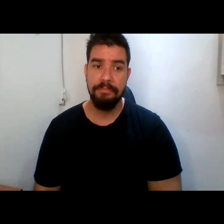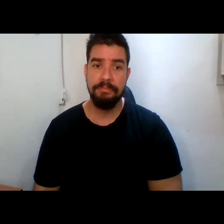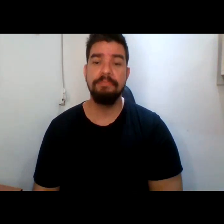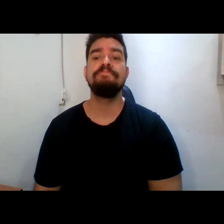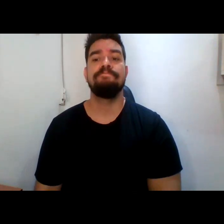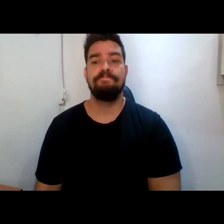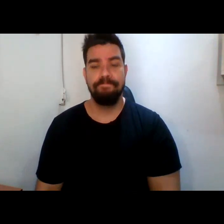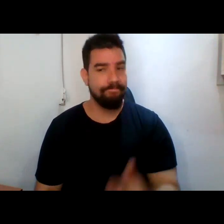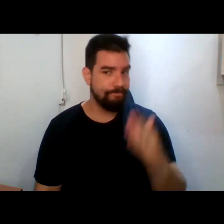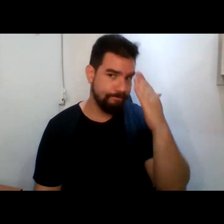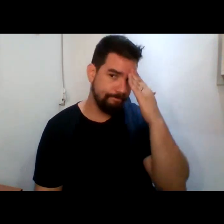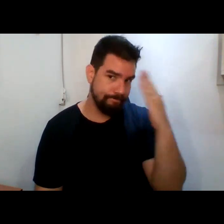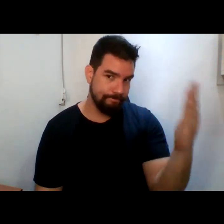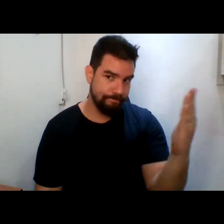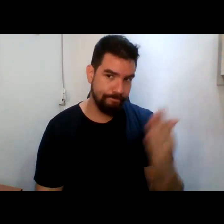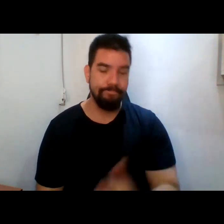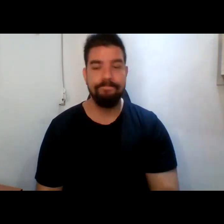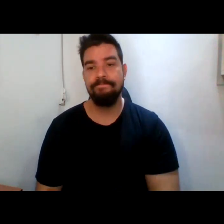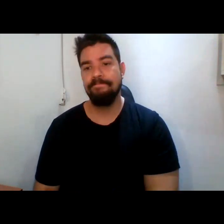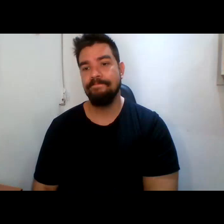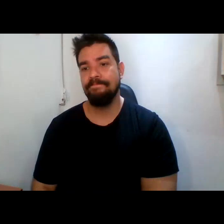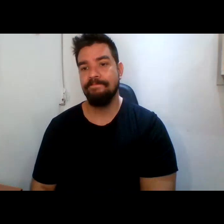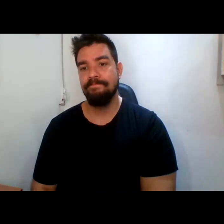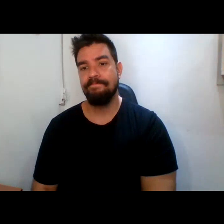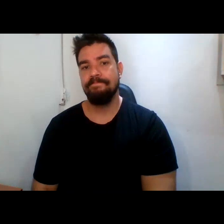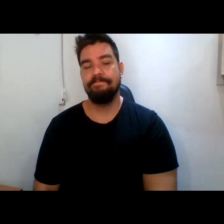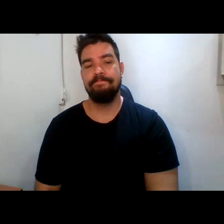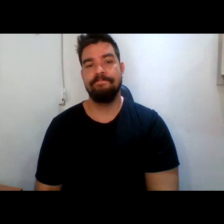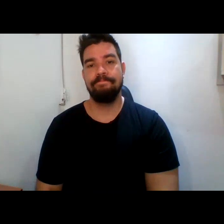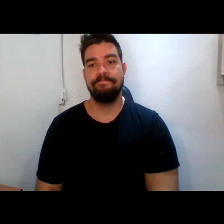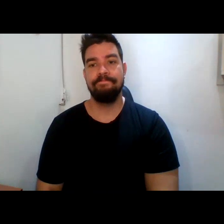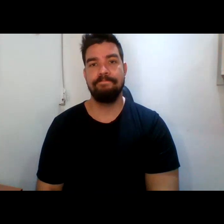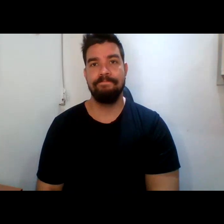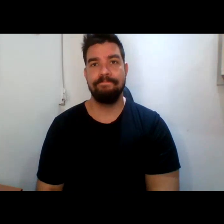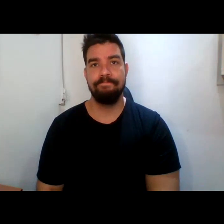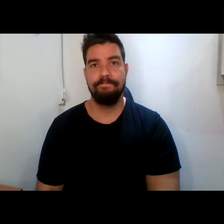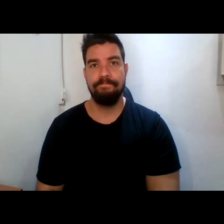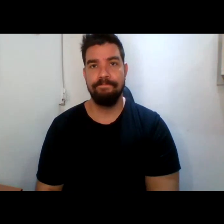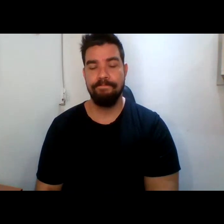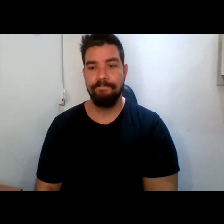certinho. Muito obrigada, viu, Por Cristina? nada. Diga.